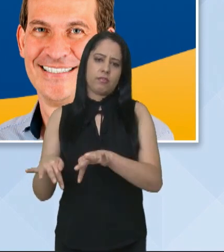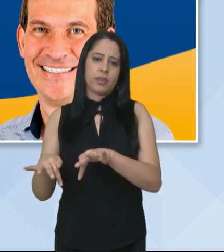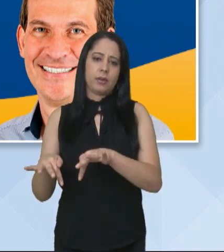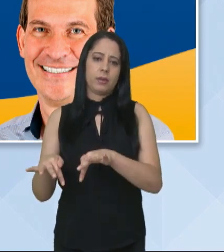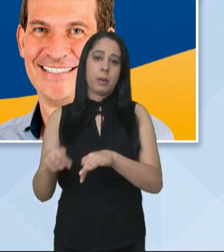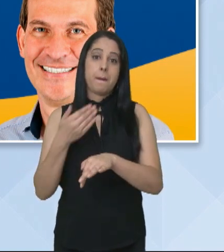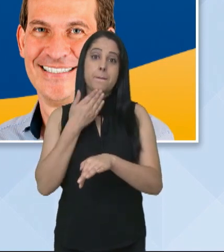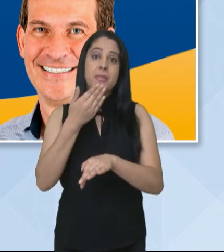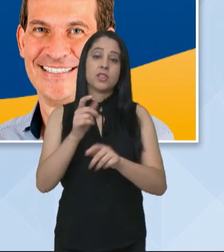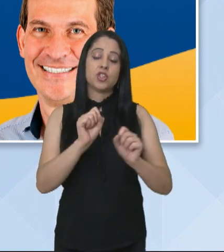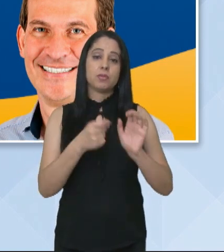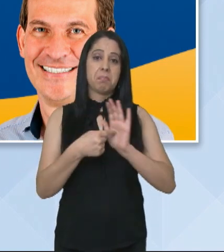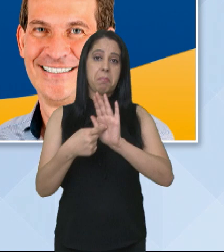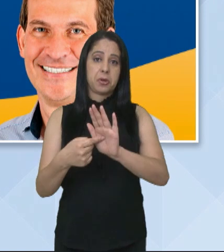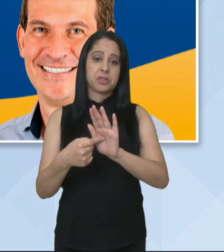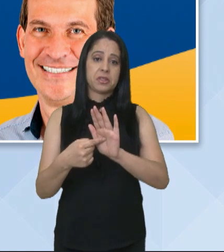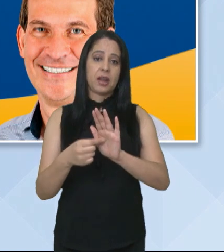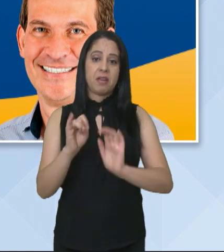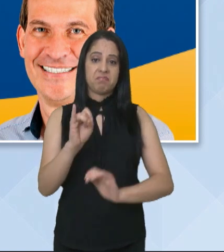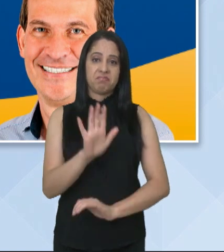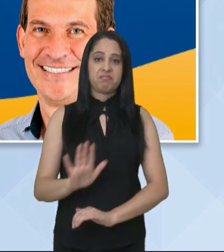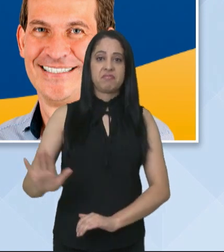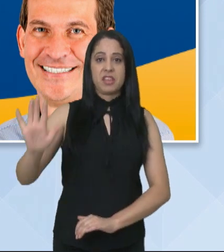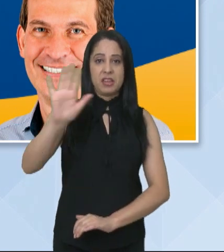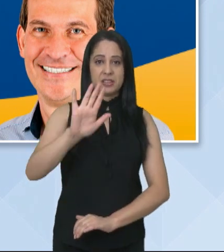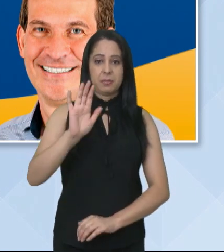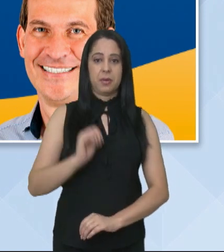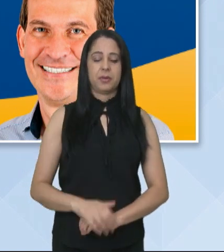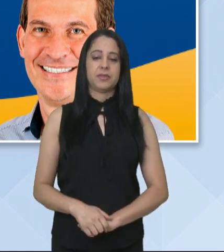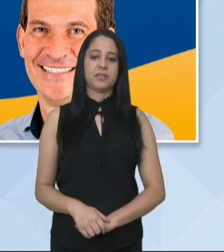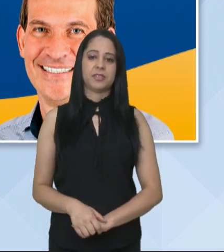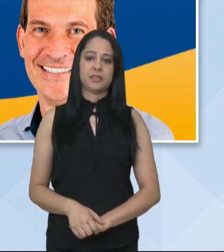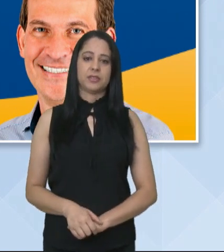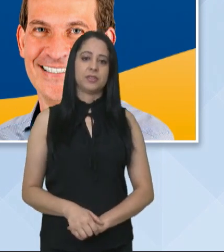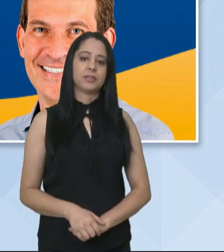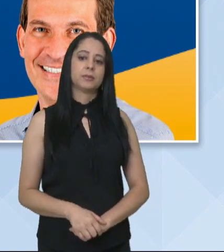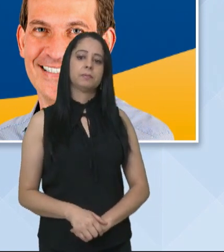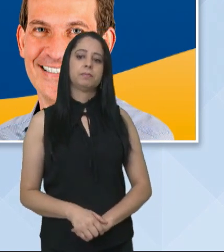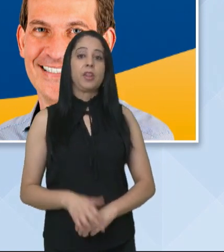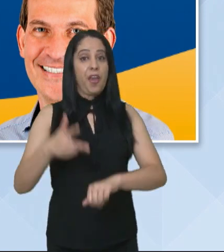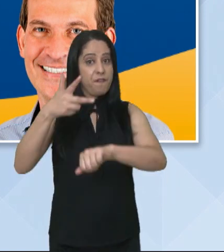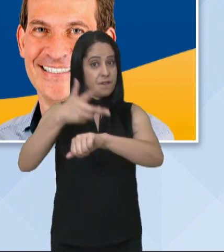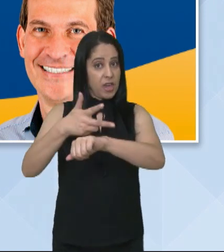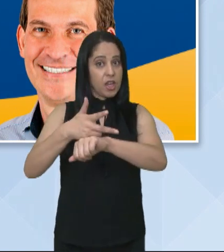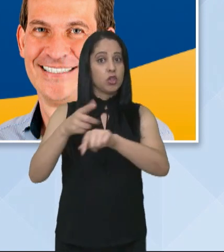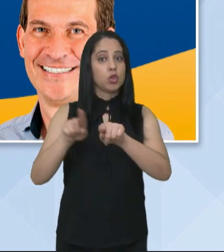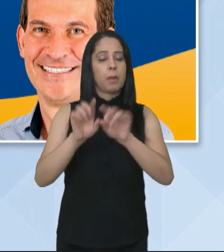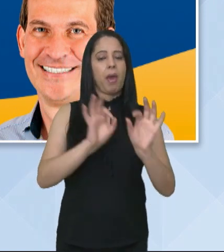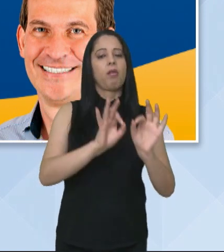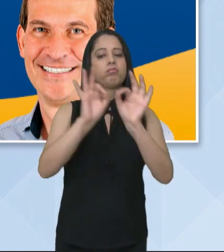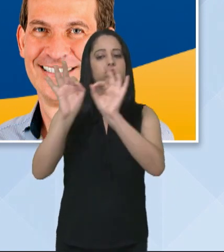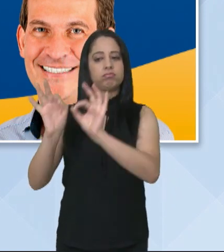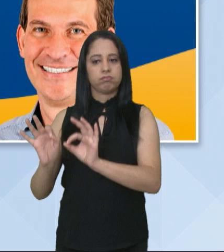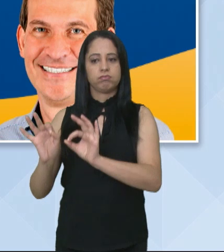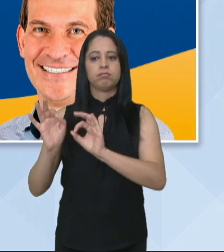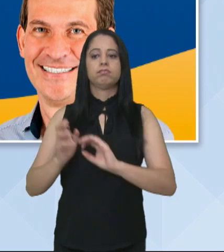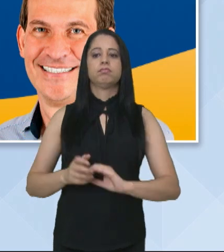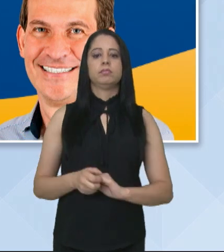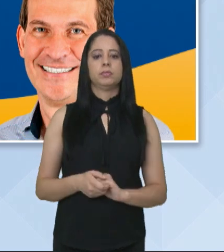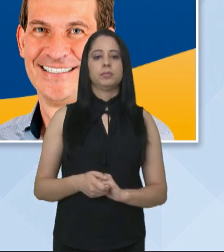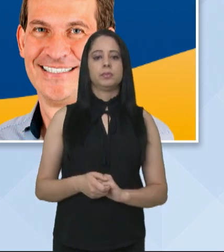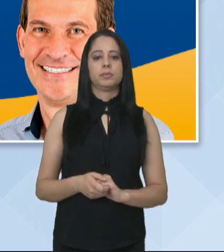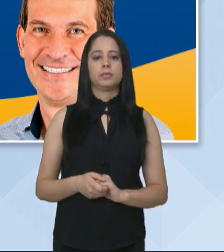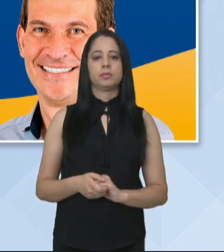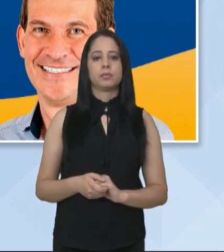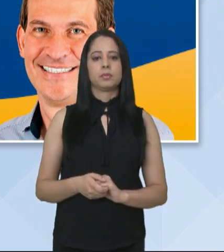colocar aqui algumas imagens dos jogos que estão acontecendo e dos vídeos. não sei por que não